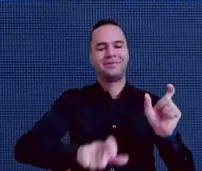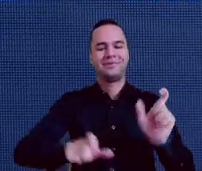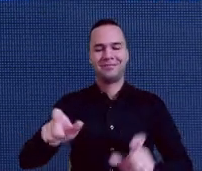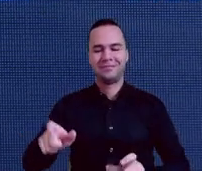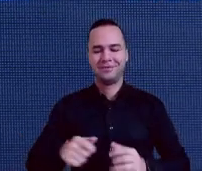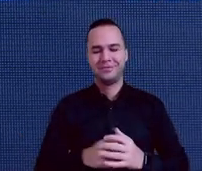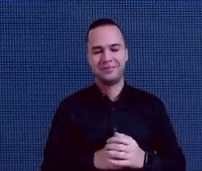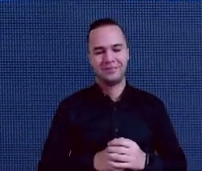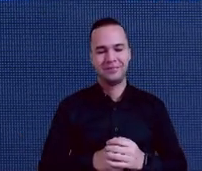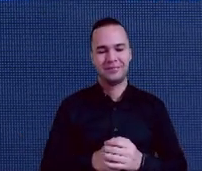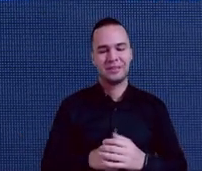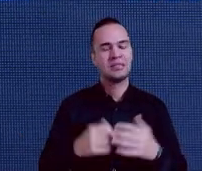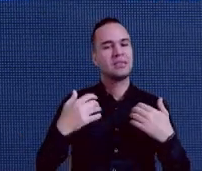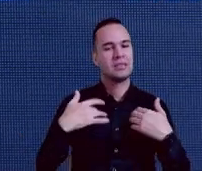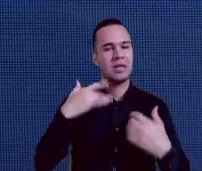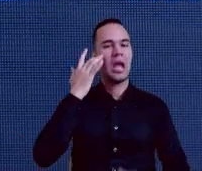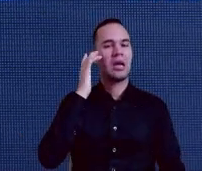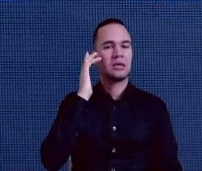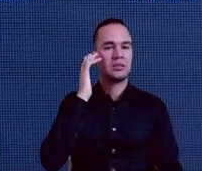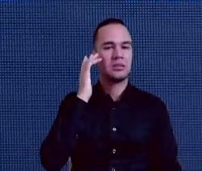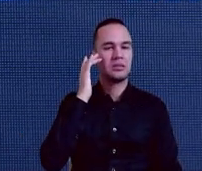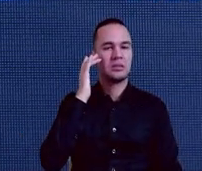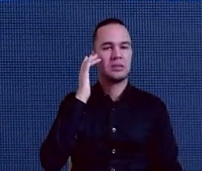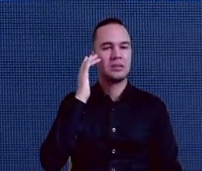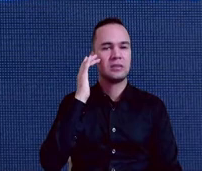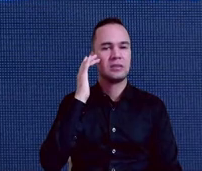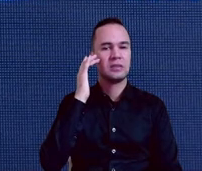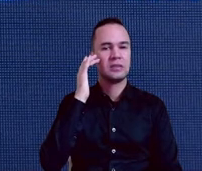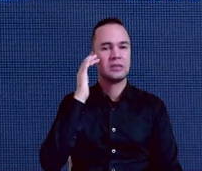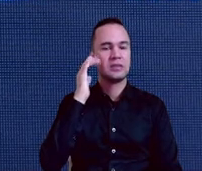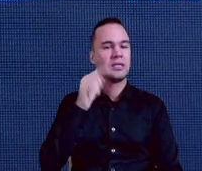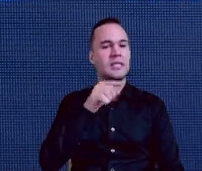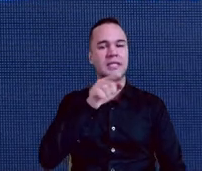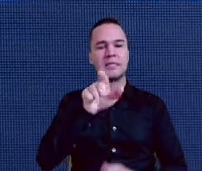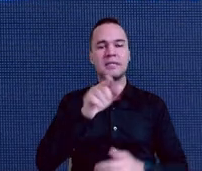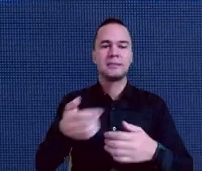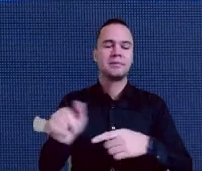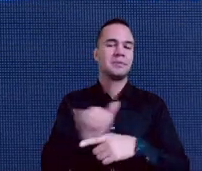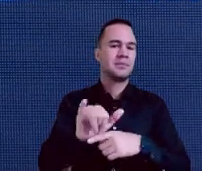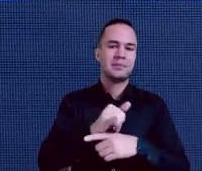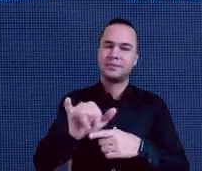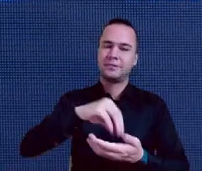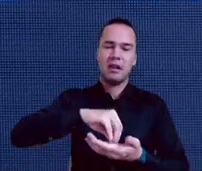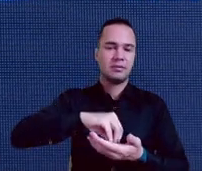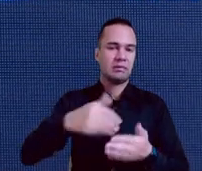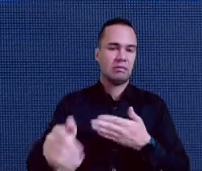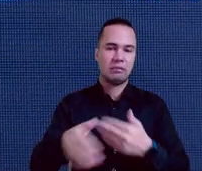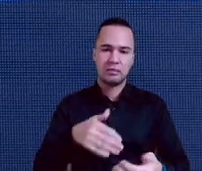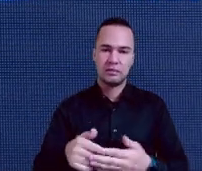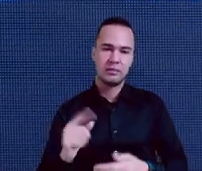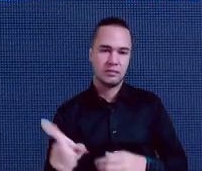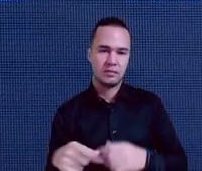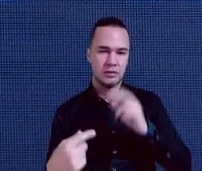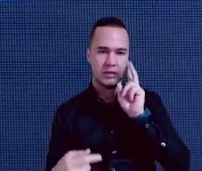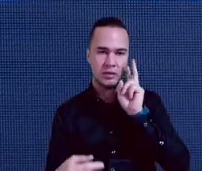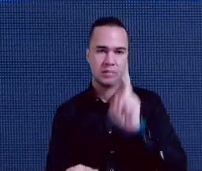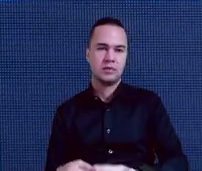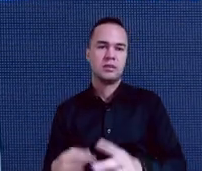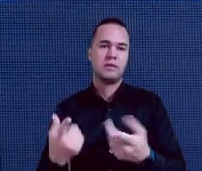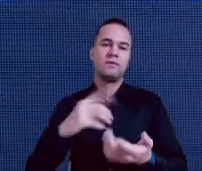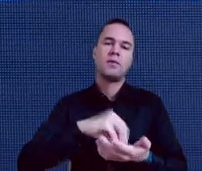e eu acho que o nível de ineficiência que a gente ainda encontra sobre qualquer ângulo que a gente olha falta de produtividade